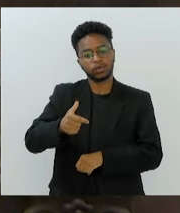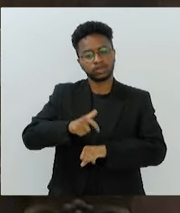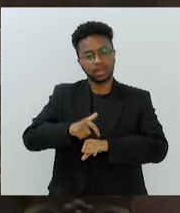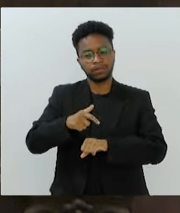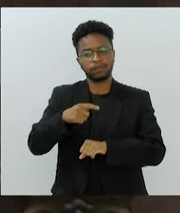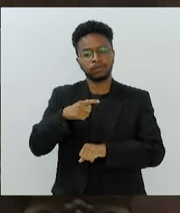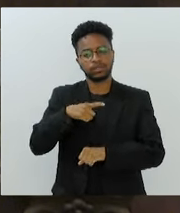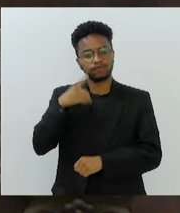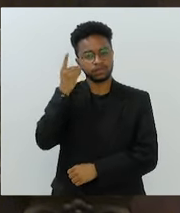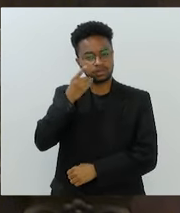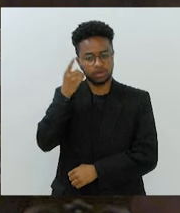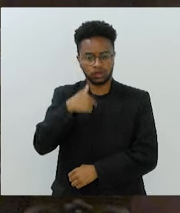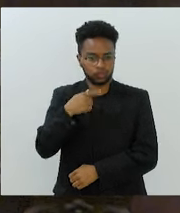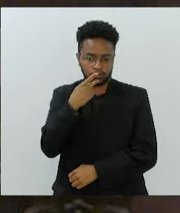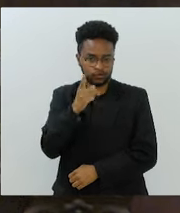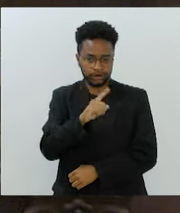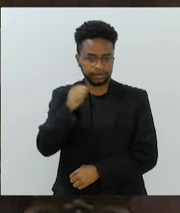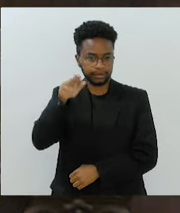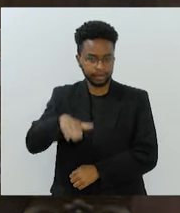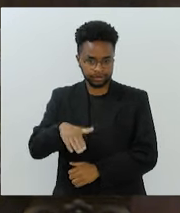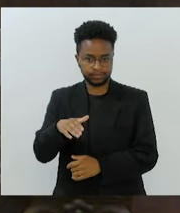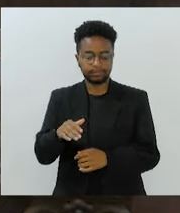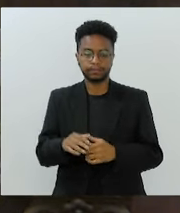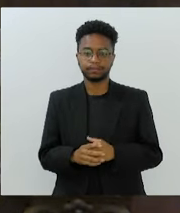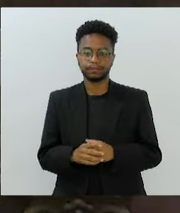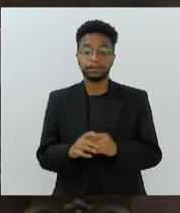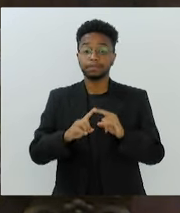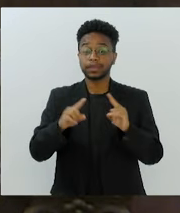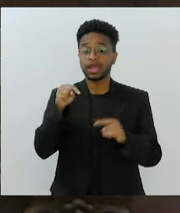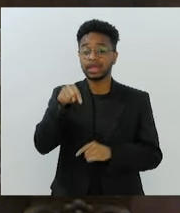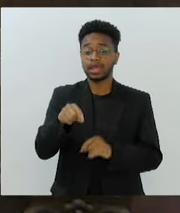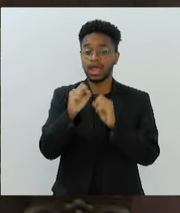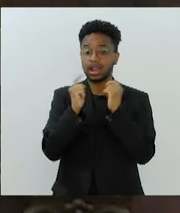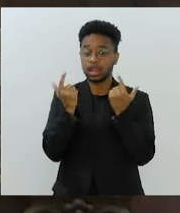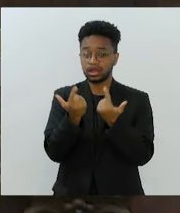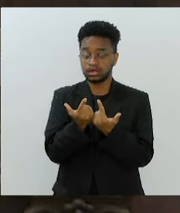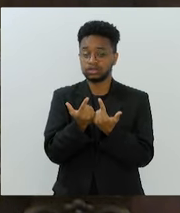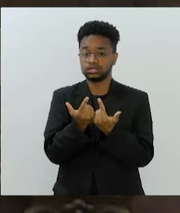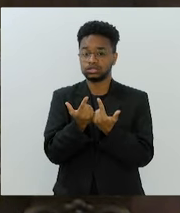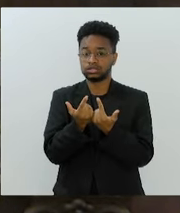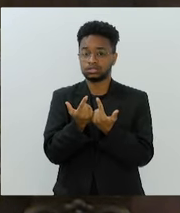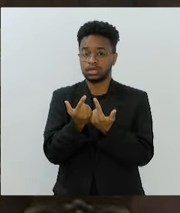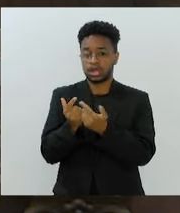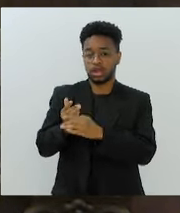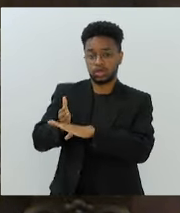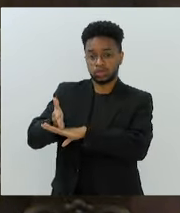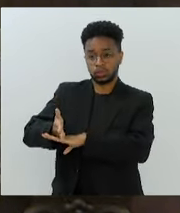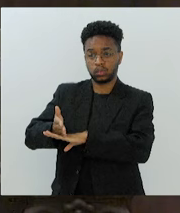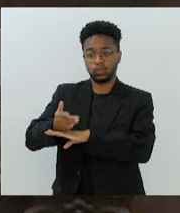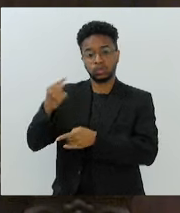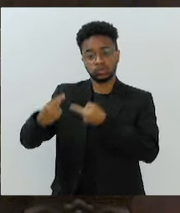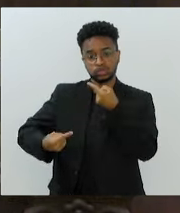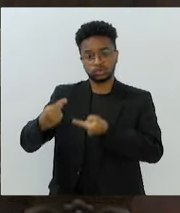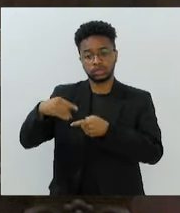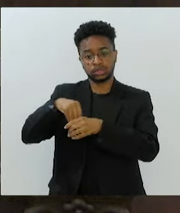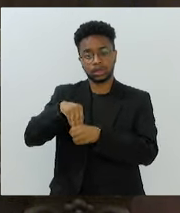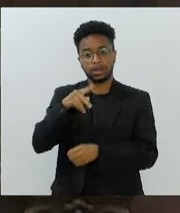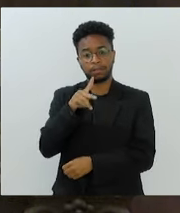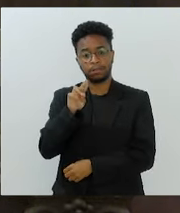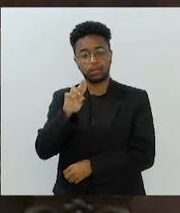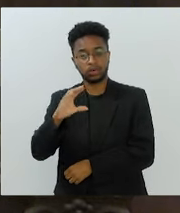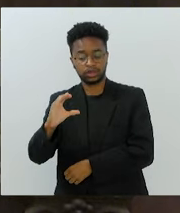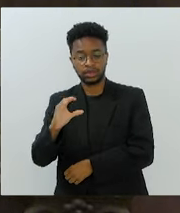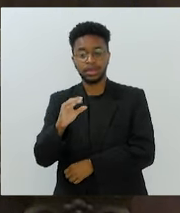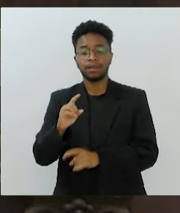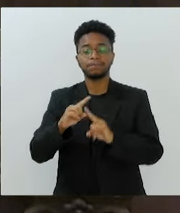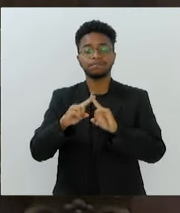mencionar, aqui dessa casa, invadiu um debate no campo da PUC e simplesmente estigmatizou